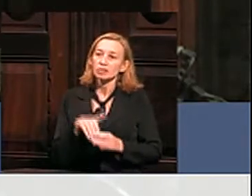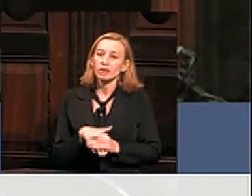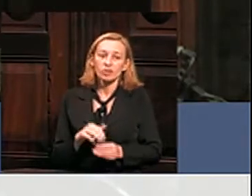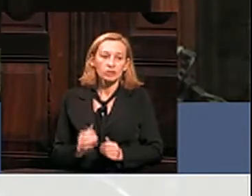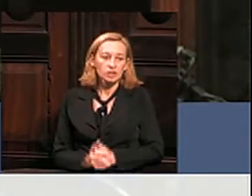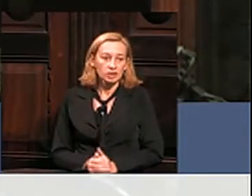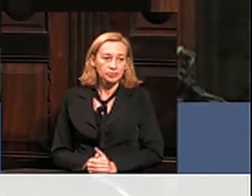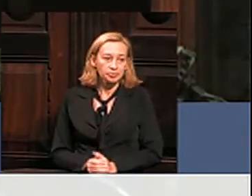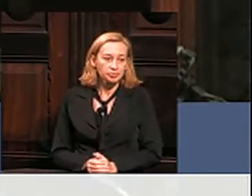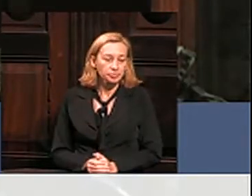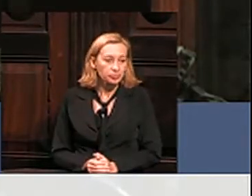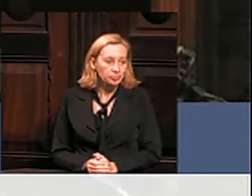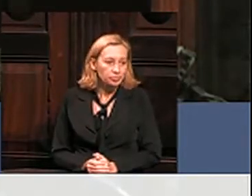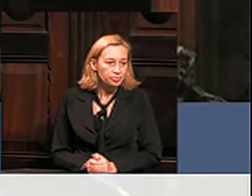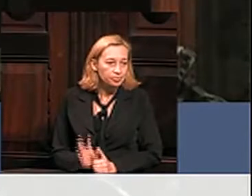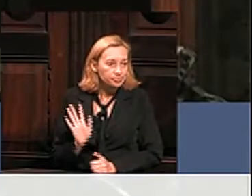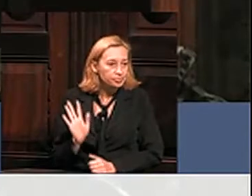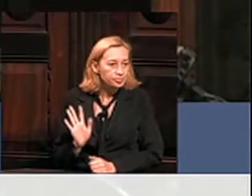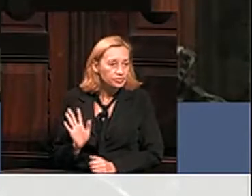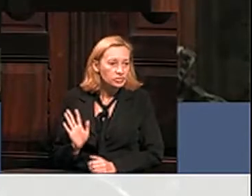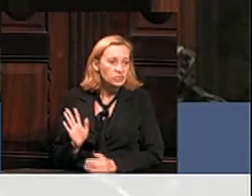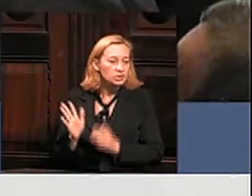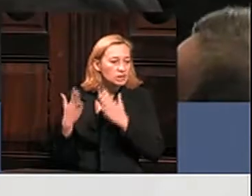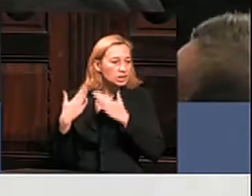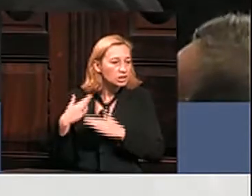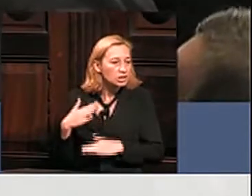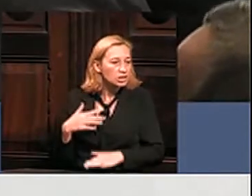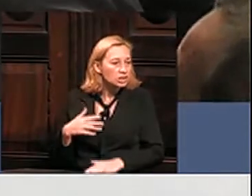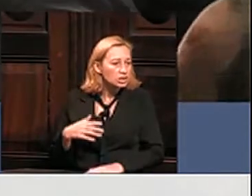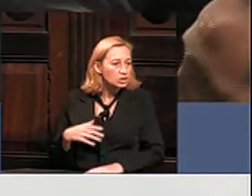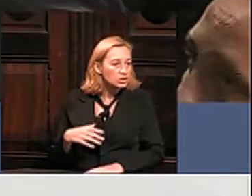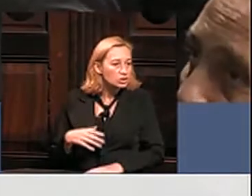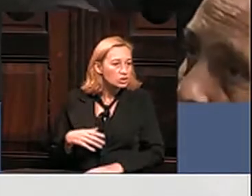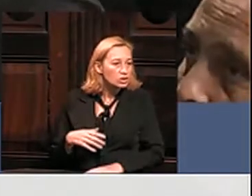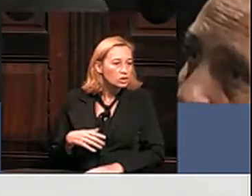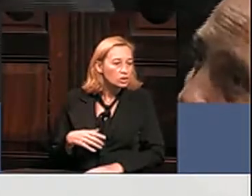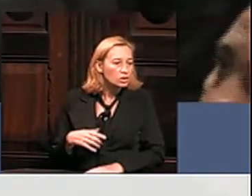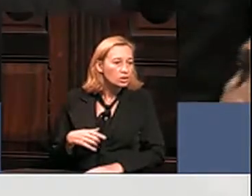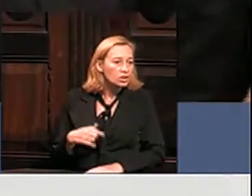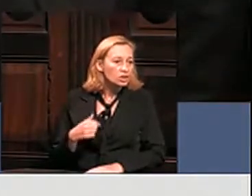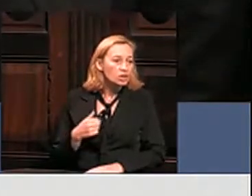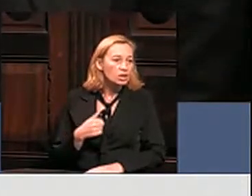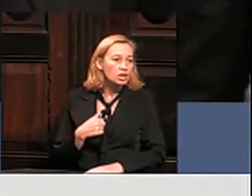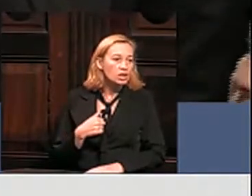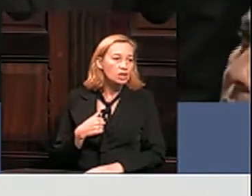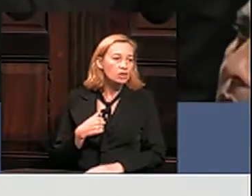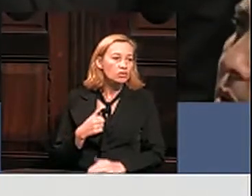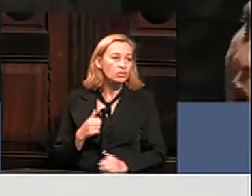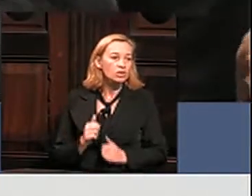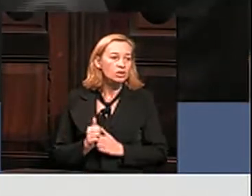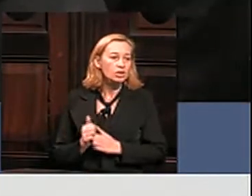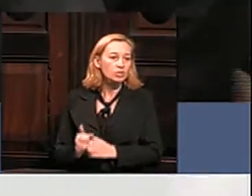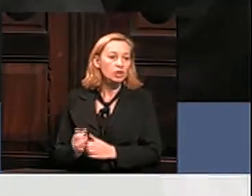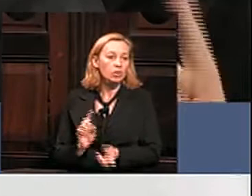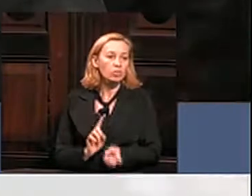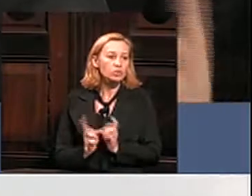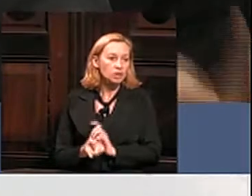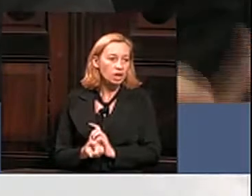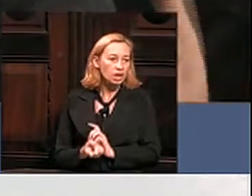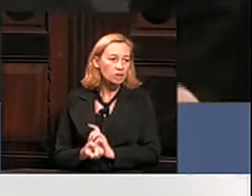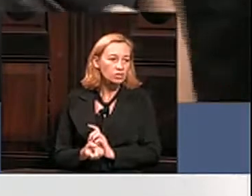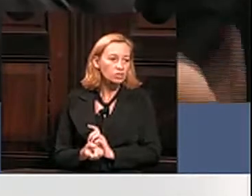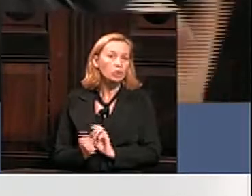Eu me habilito em encaminhar contrário, se Vossa Excelência assim o desejar. Posso